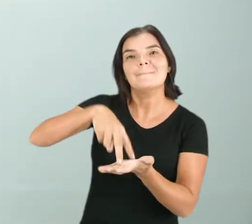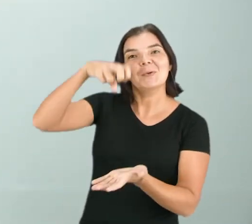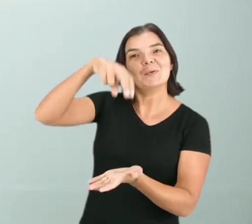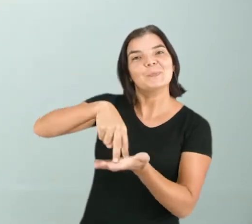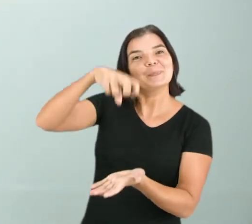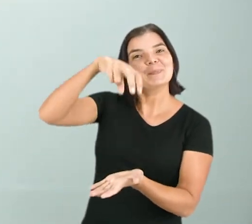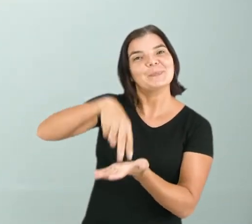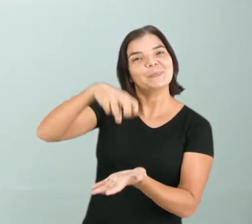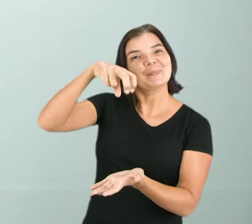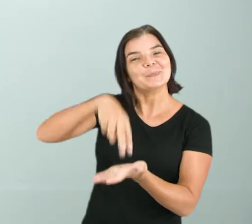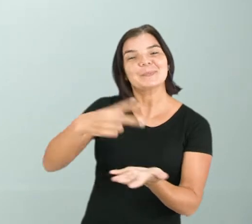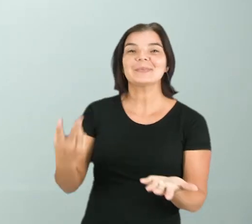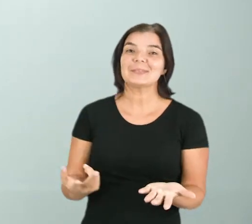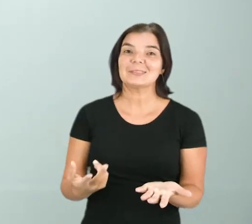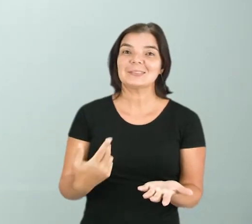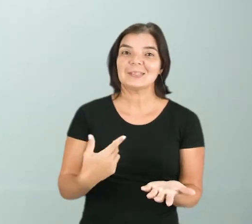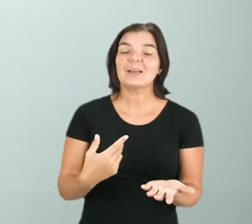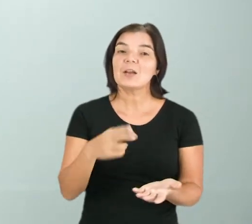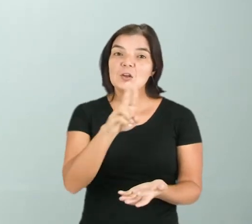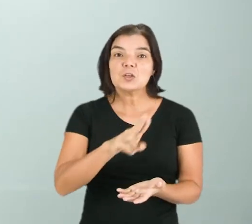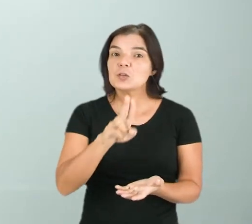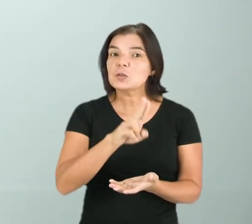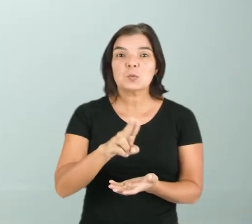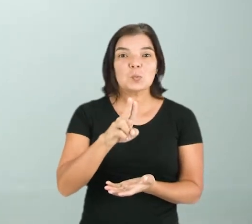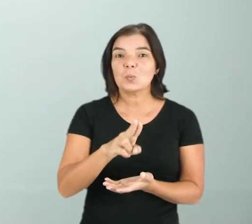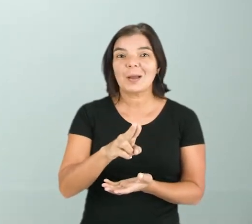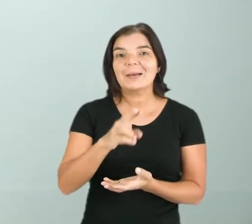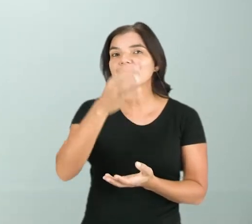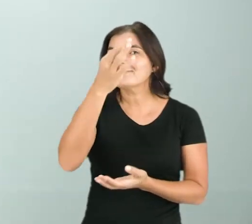Ela usar medidas que não eram